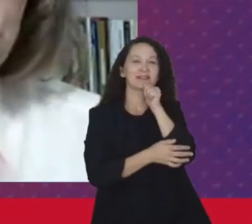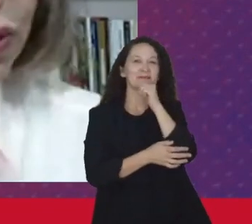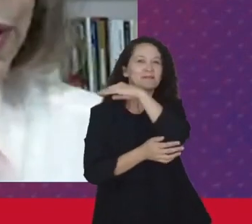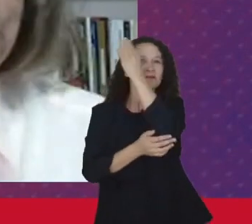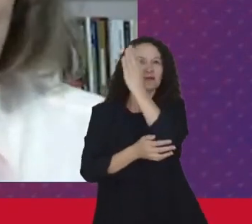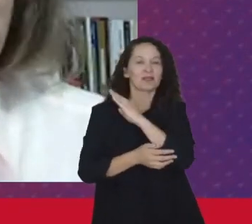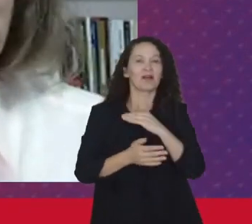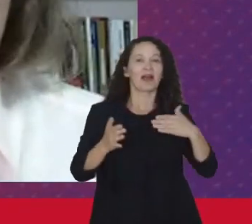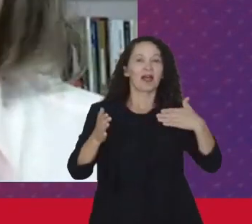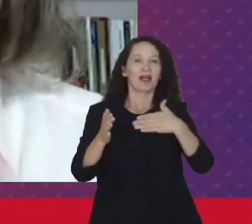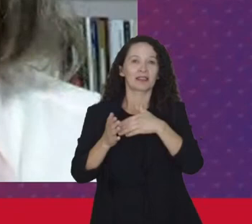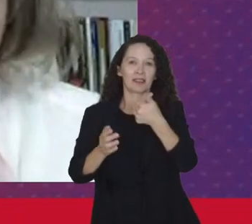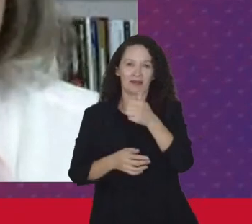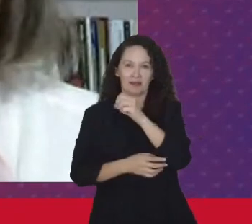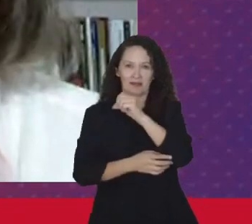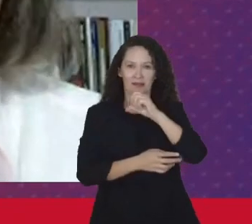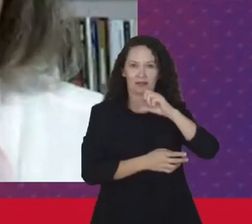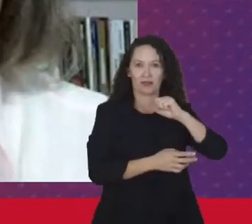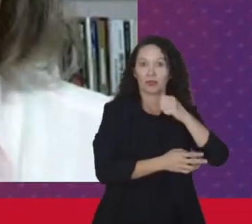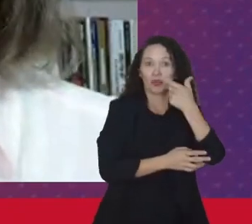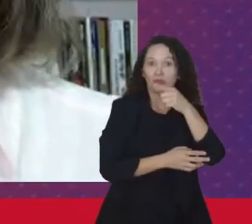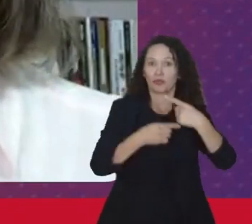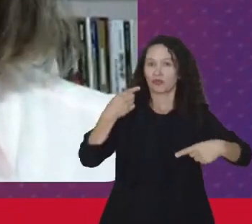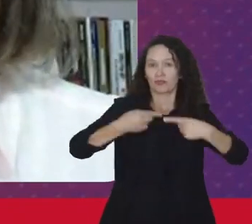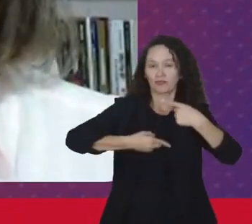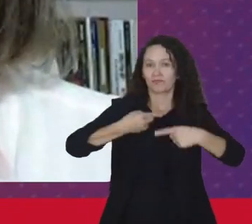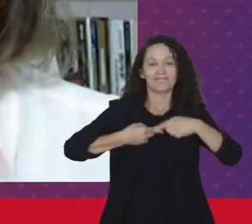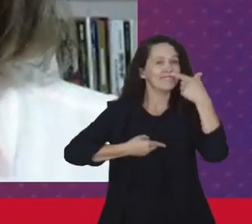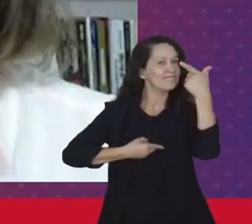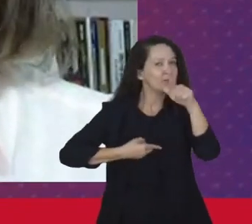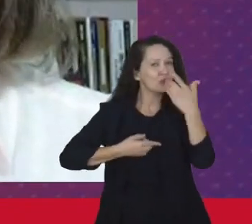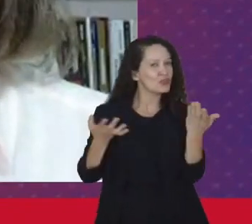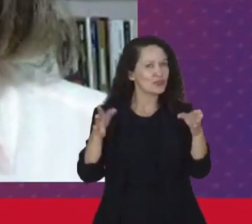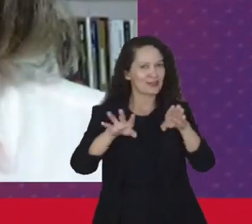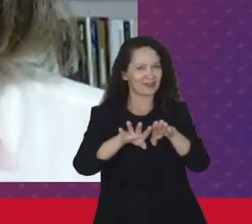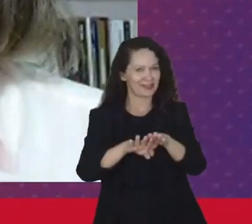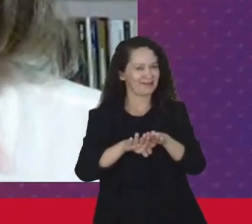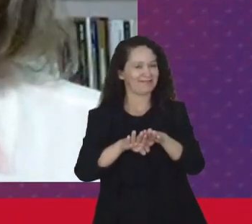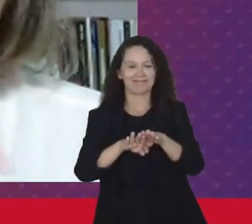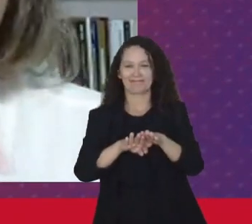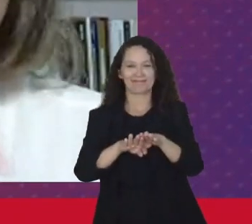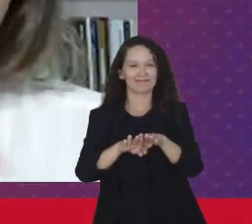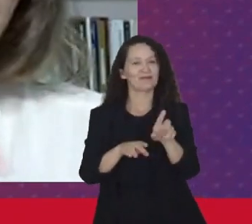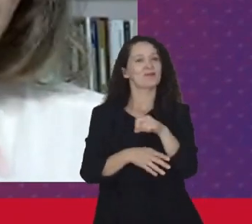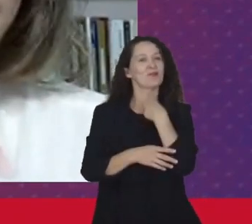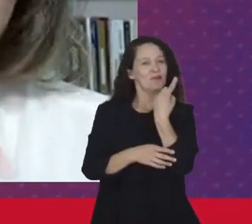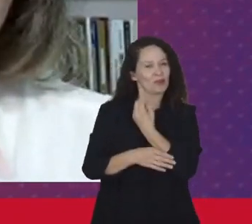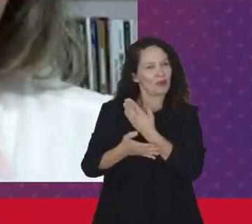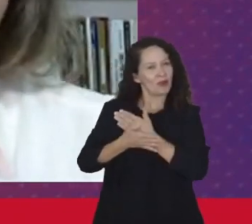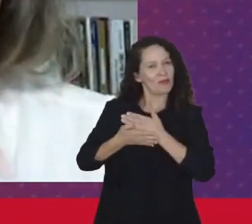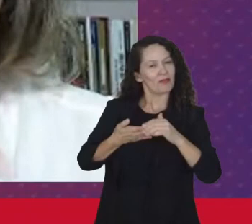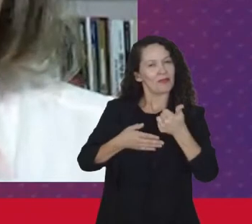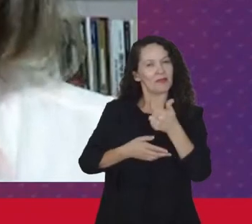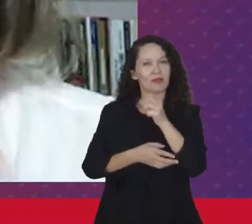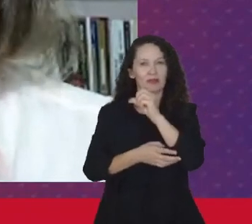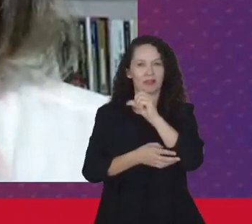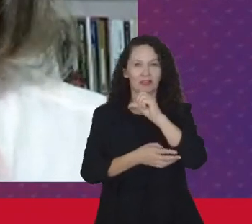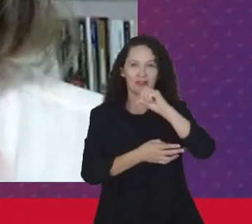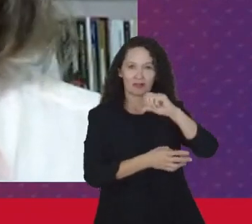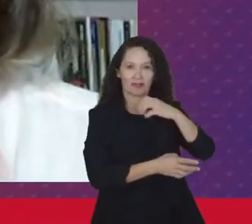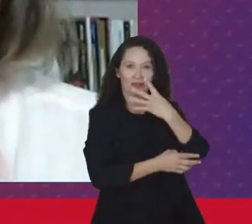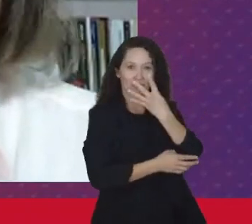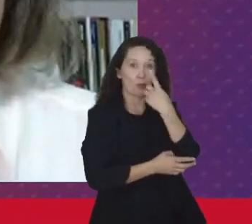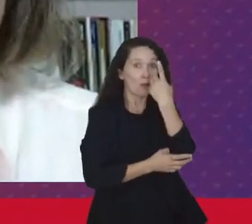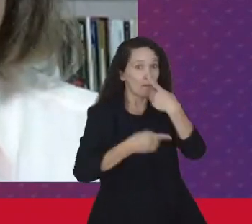até 1998, nós não tínhamos uma política de inclusão. Nós tivemos, em 1994,